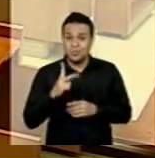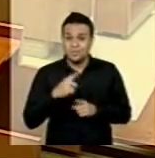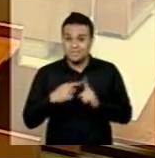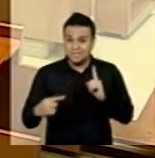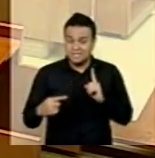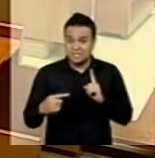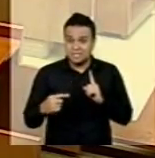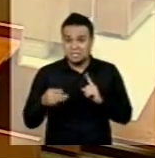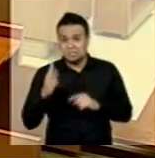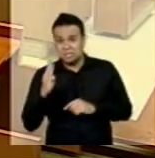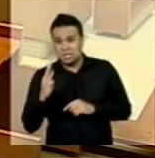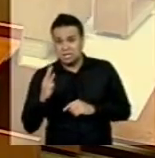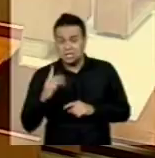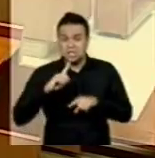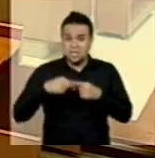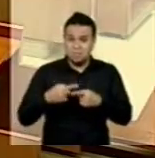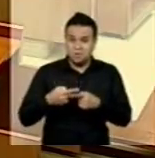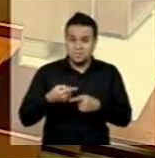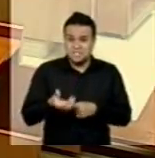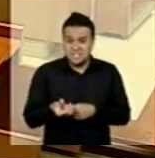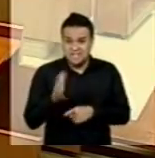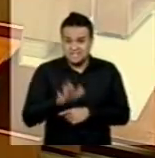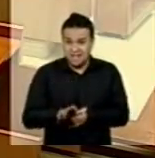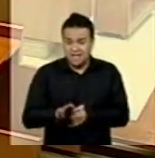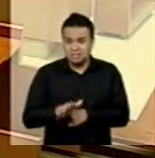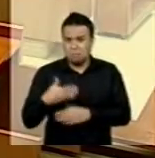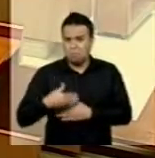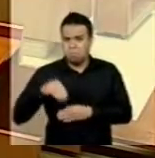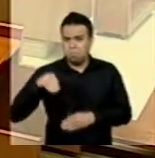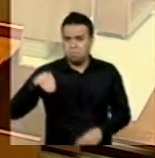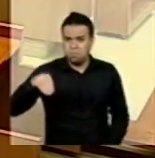horas, 15:30, depois 16:30.